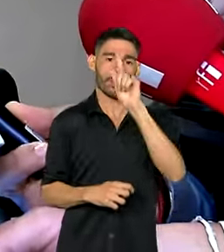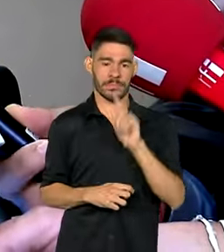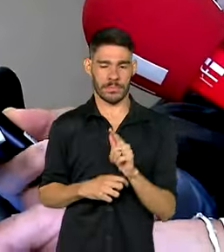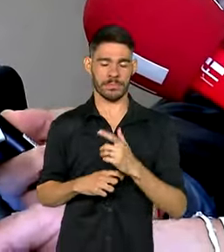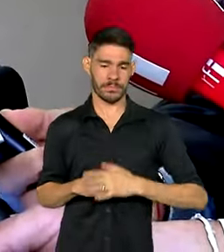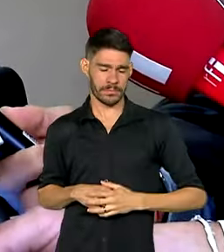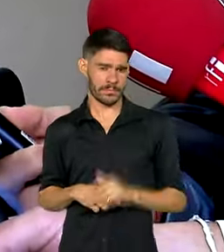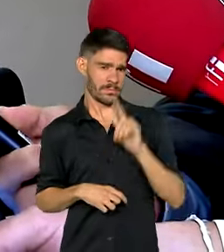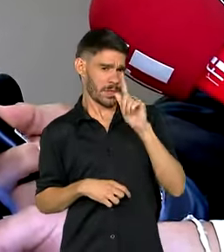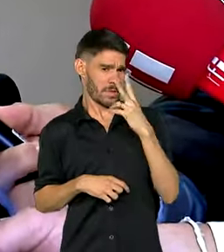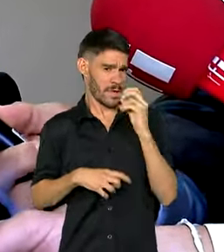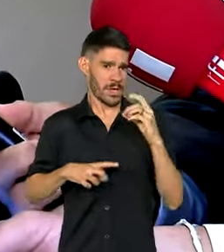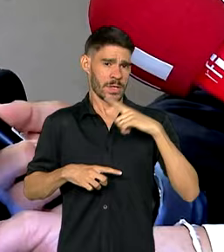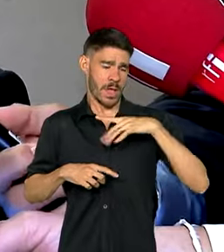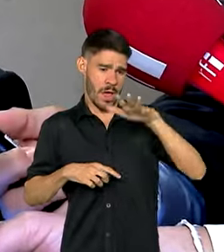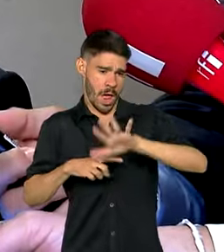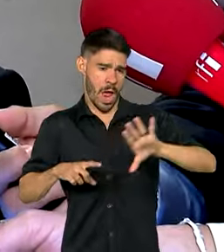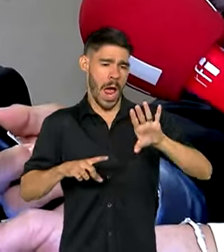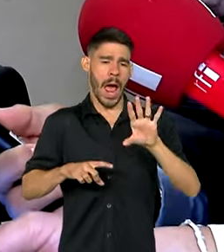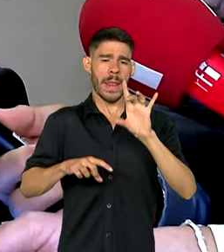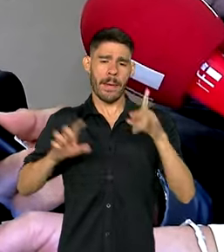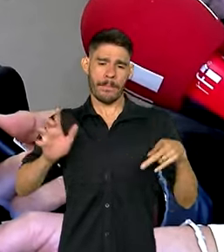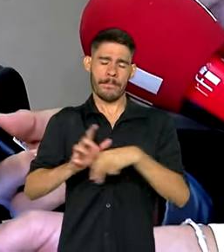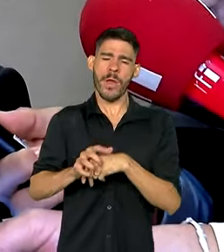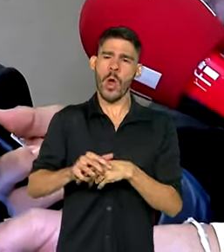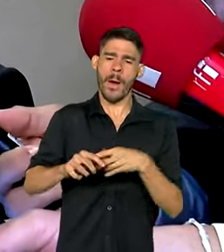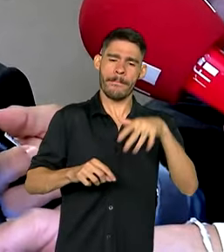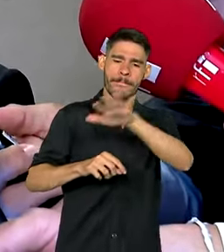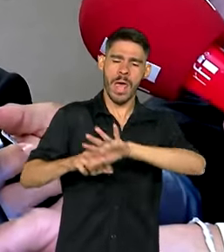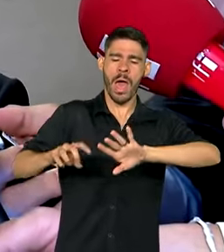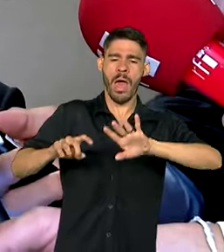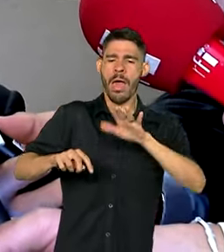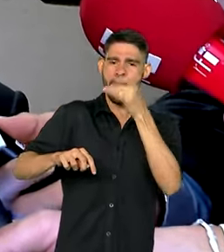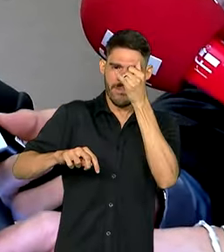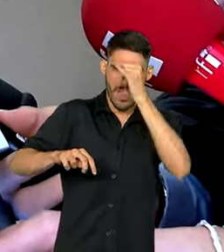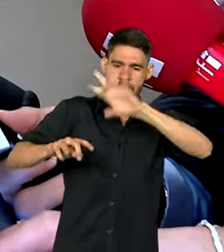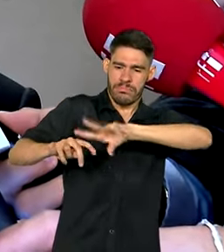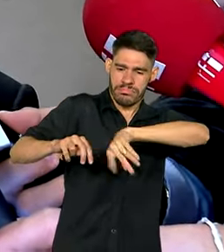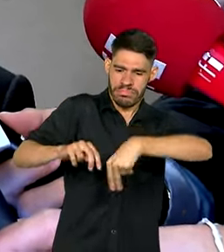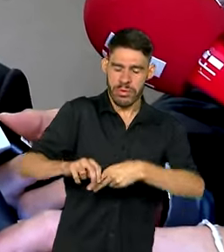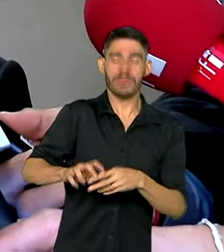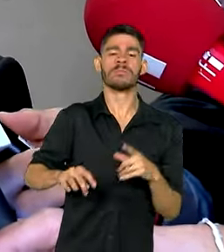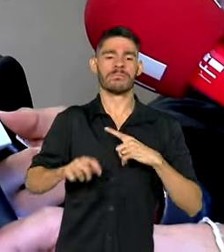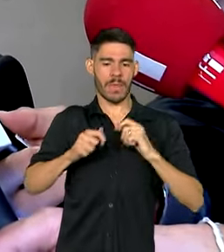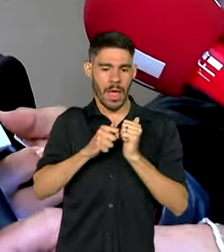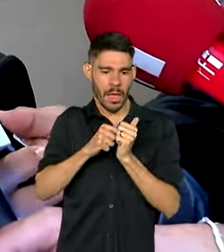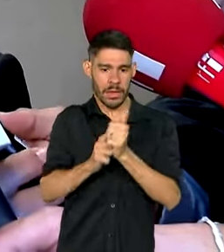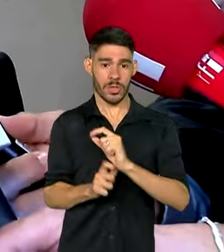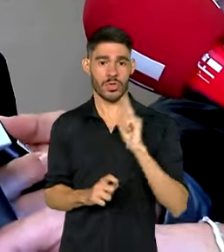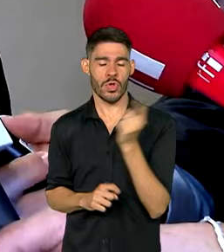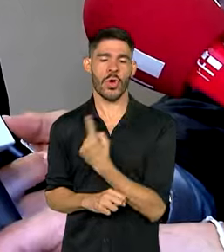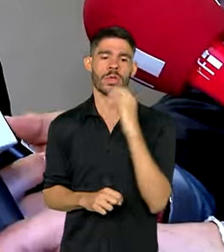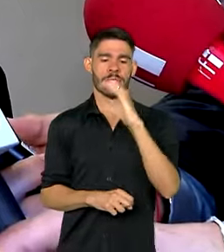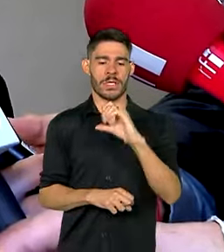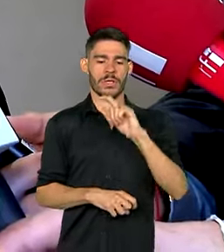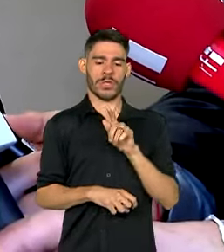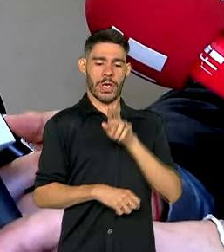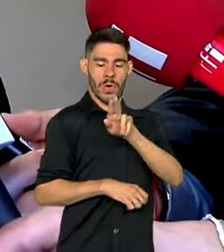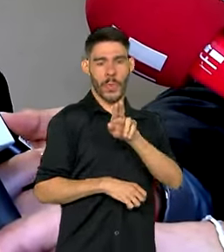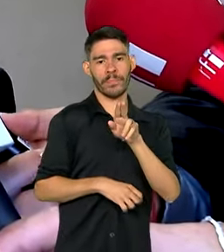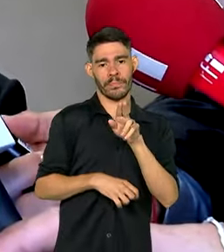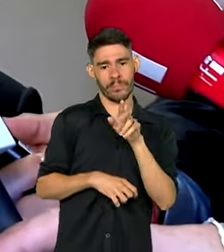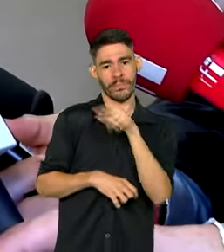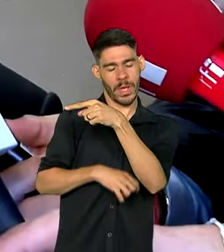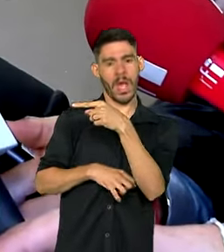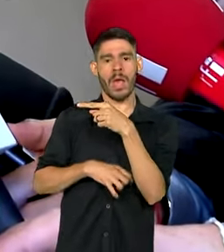área específica ligada à agenda anticorrupção, à agenda de integridade, que é conduzida por nós da CGU. Então, nesse sentido